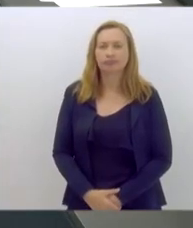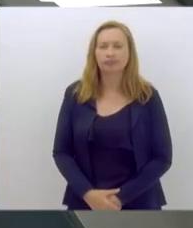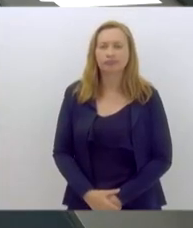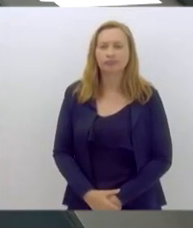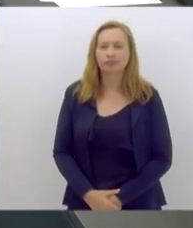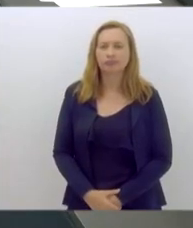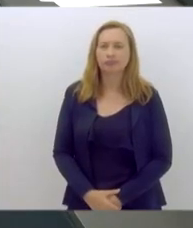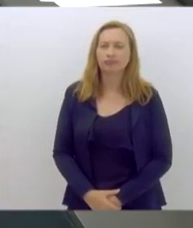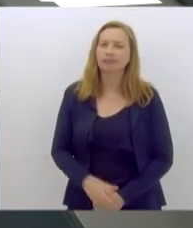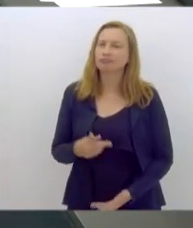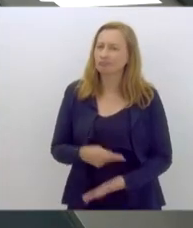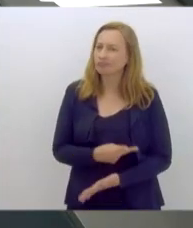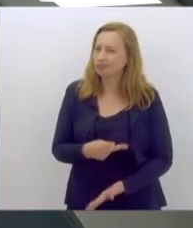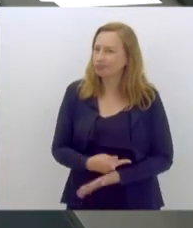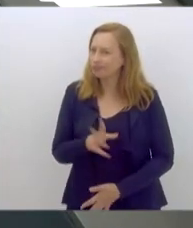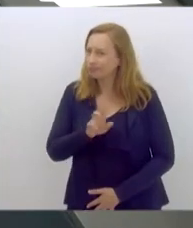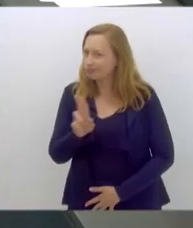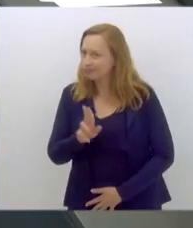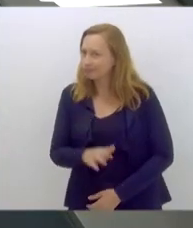tá errado